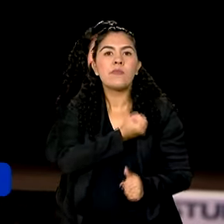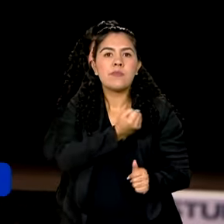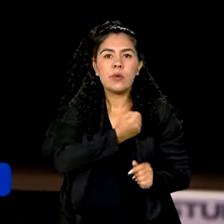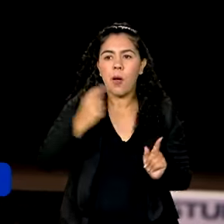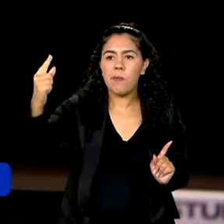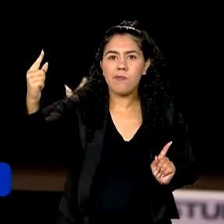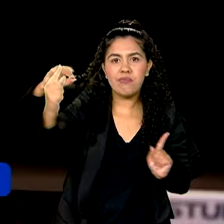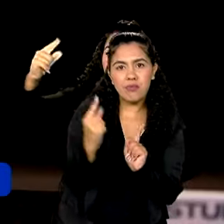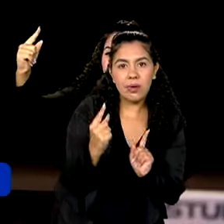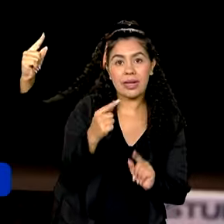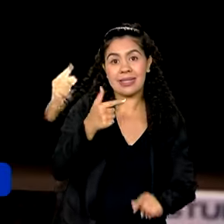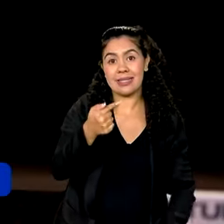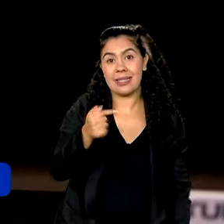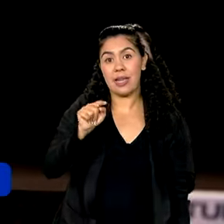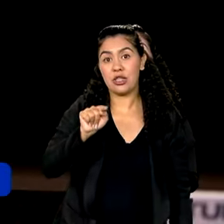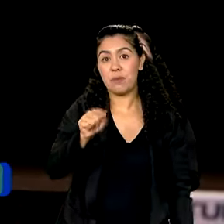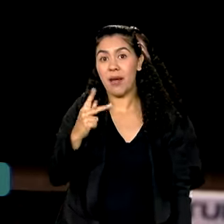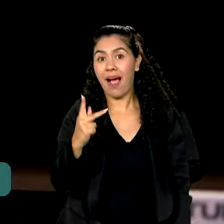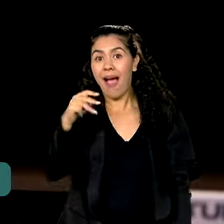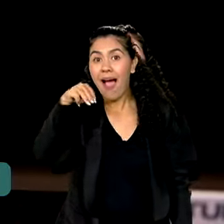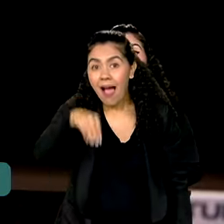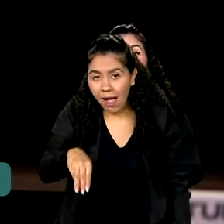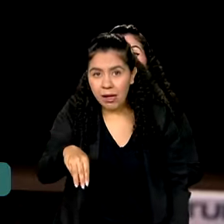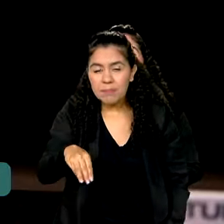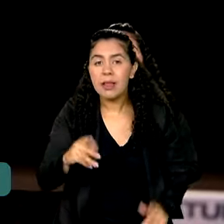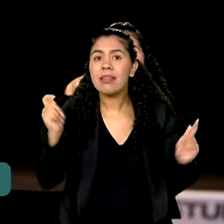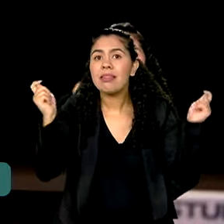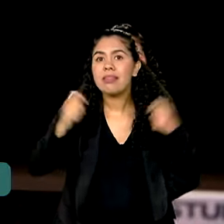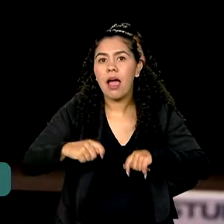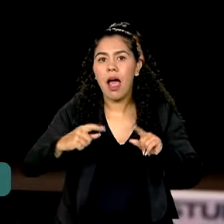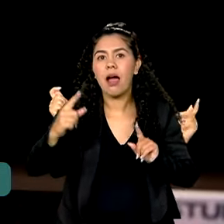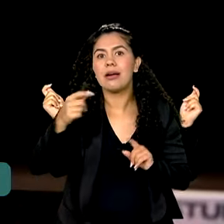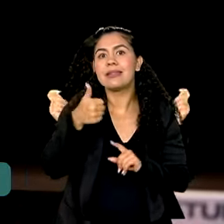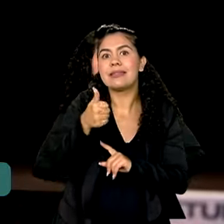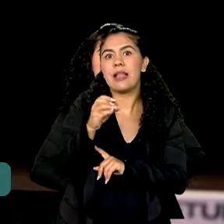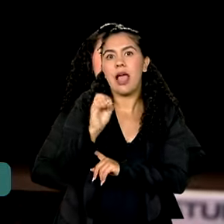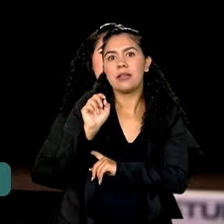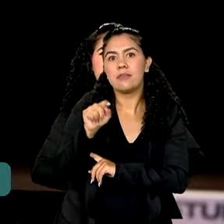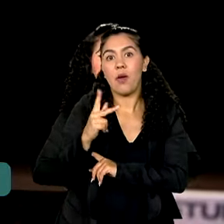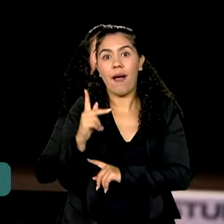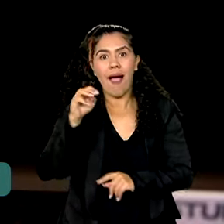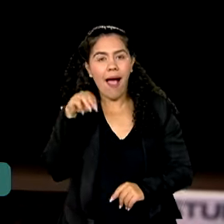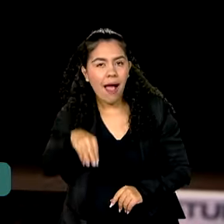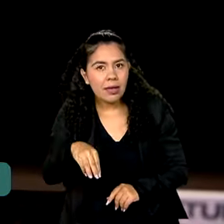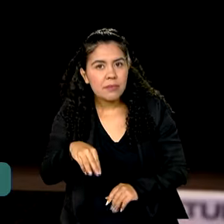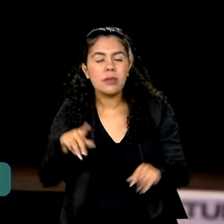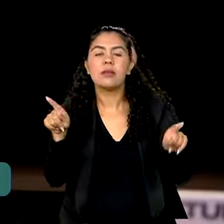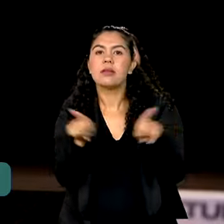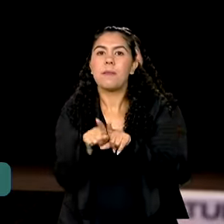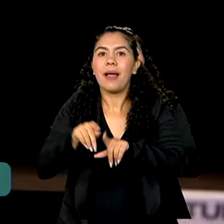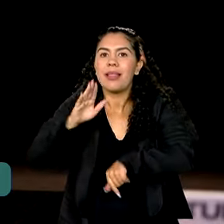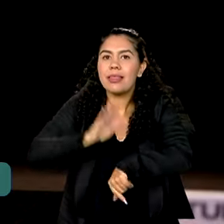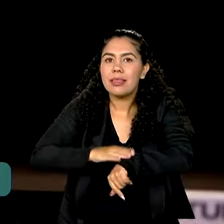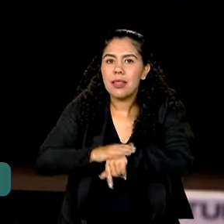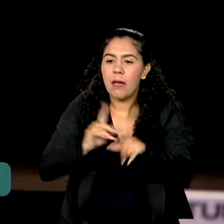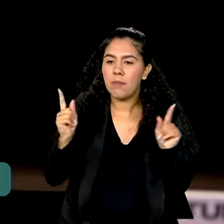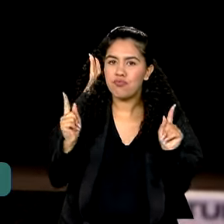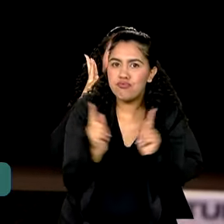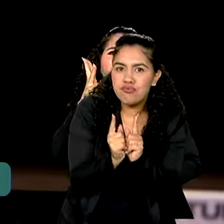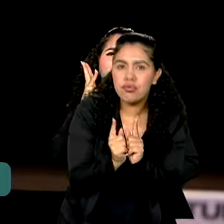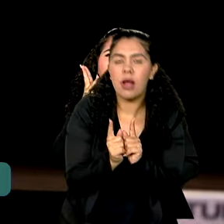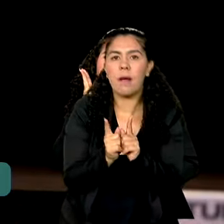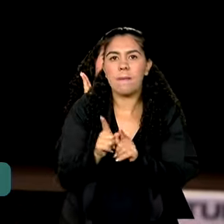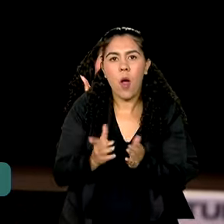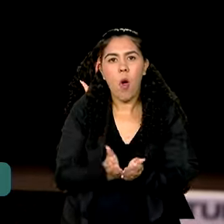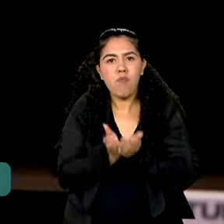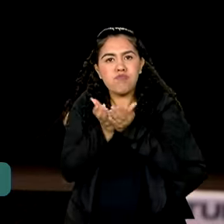menos 7 mil quilômetros. Podemos chegar a 10 mil quilômetros. Nós estamos falando em diminuir o tempo dessa carga,